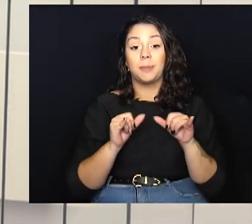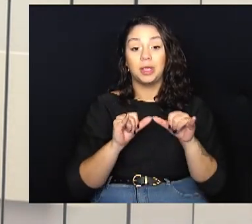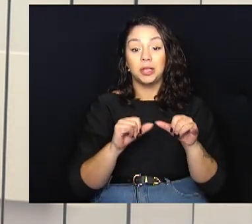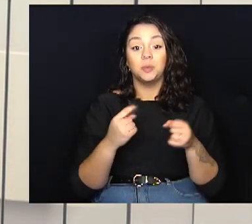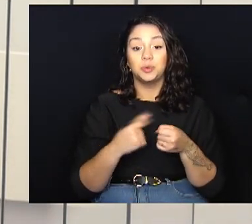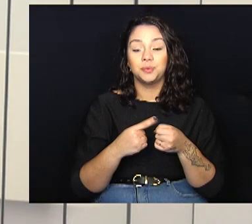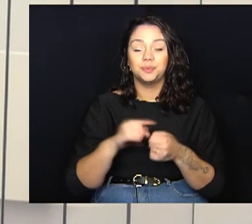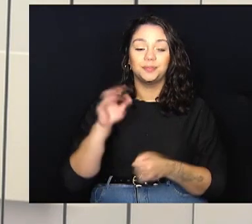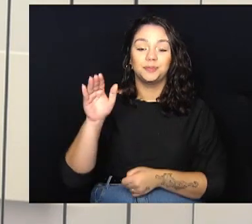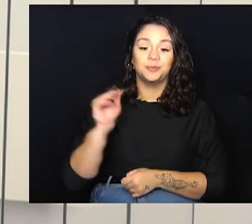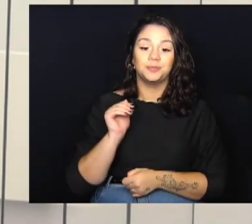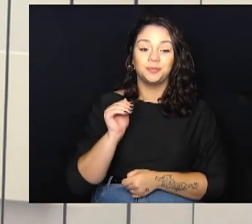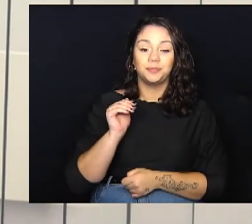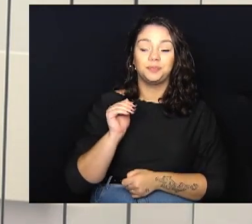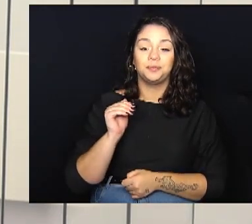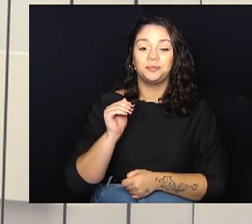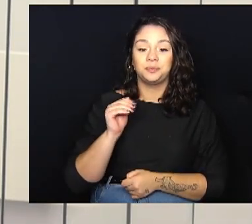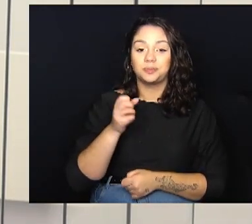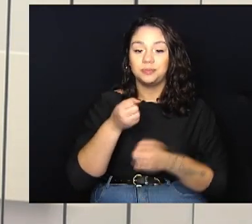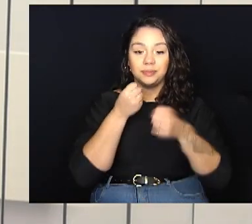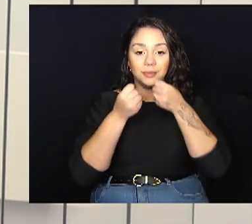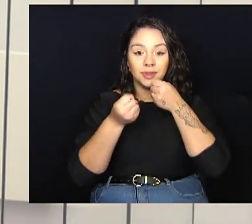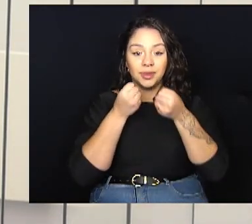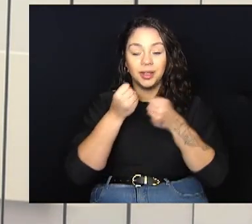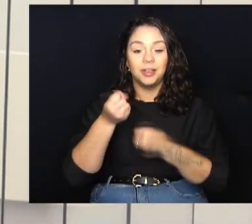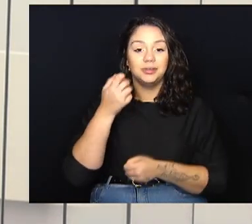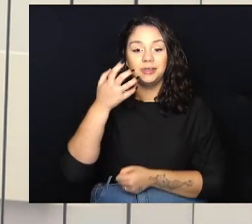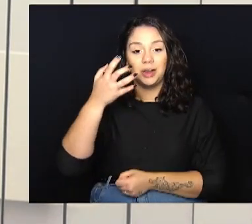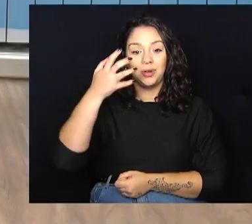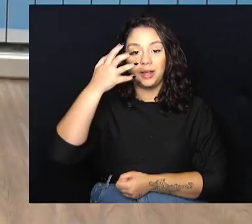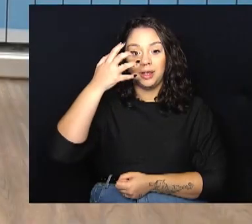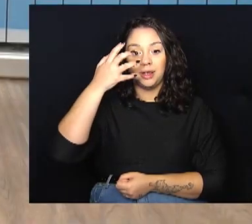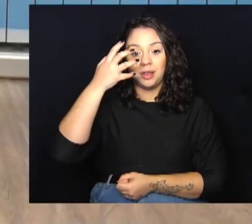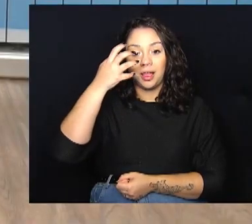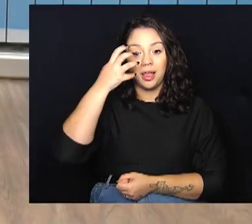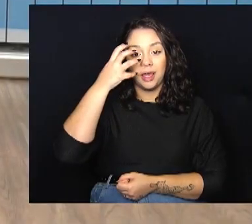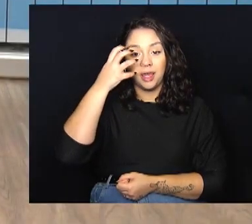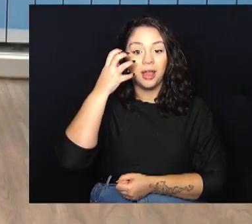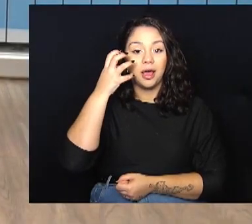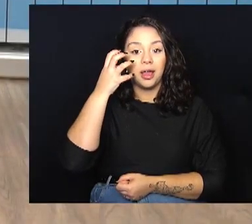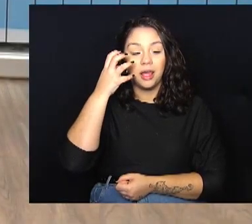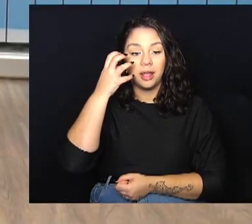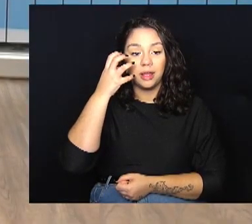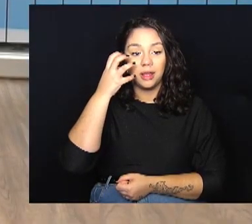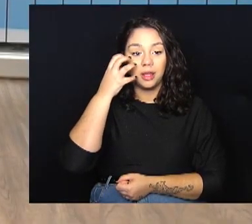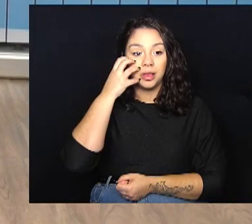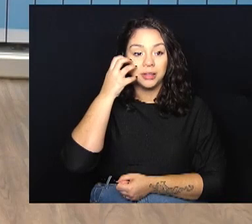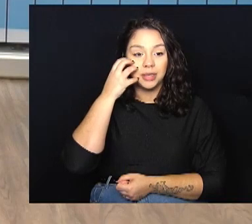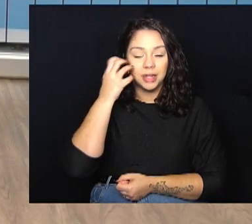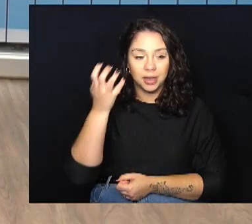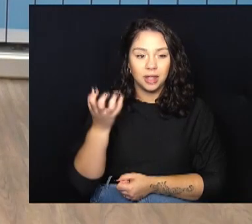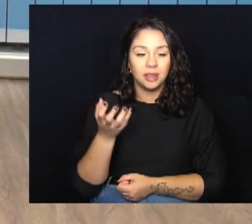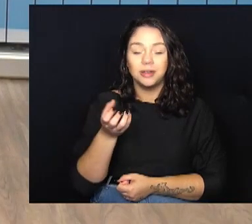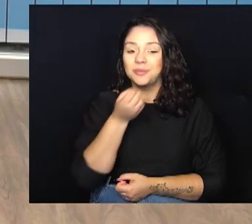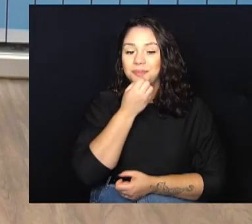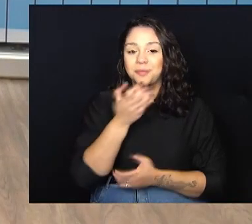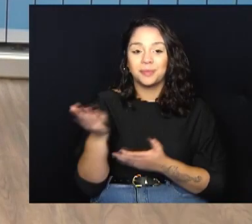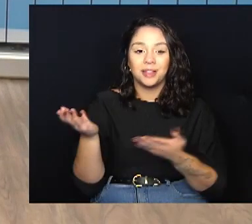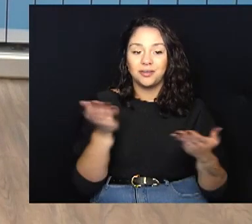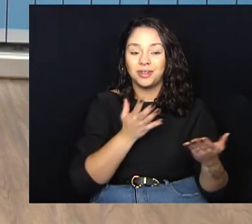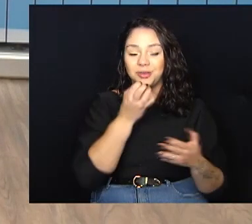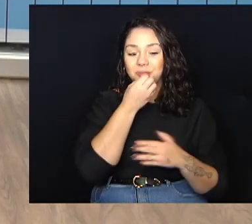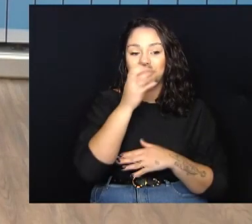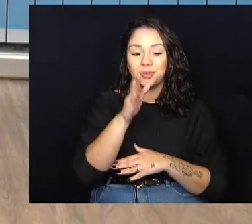é o aciona o repórter André Aranha que está lá no local e tem as informações então André seja bem-vindo e bom